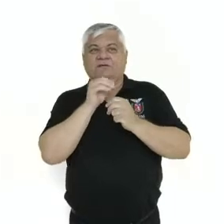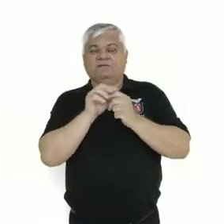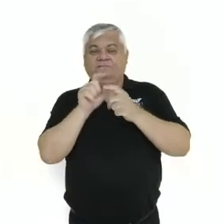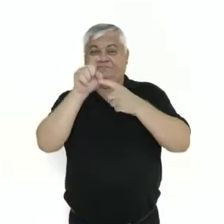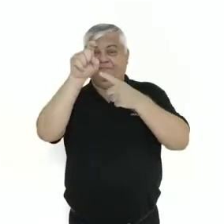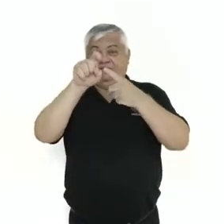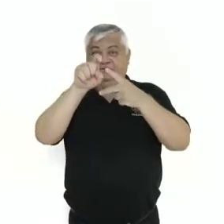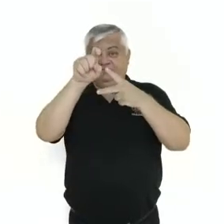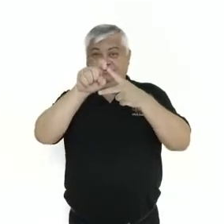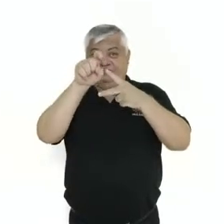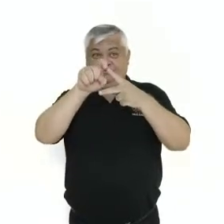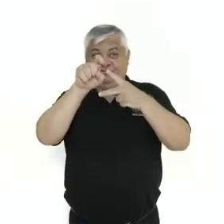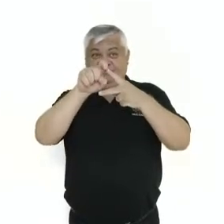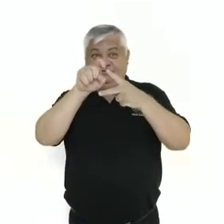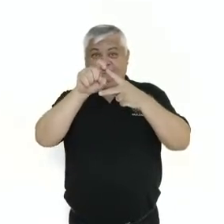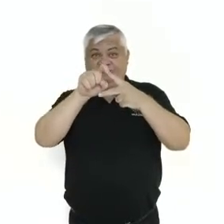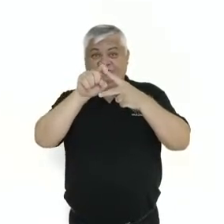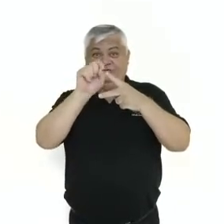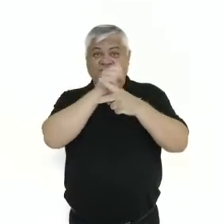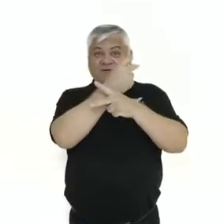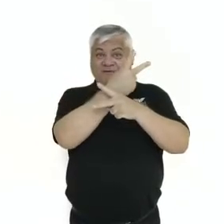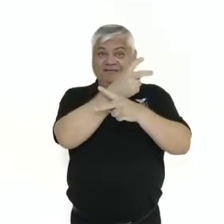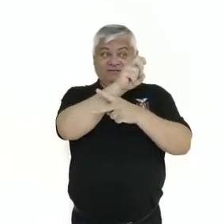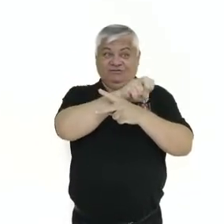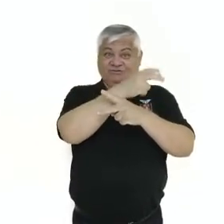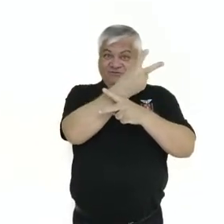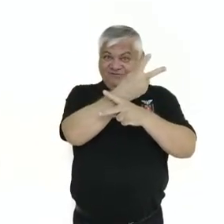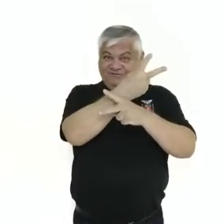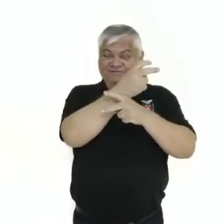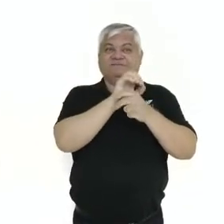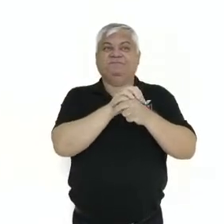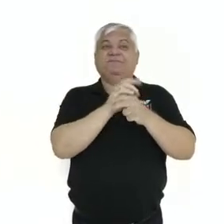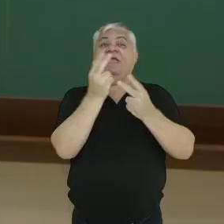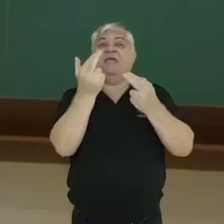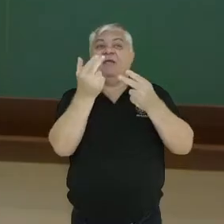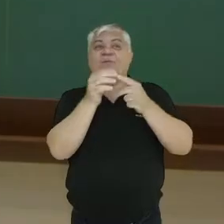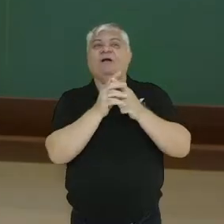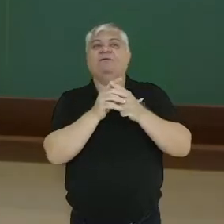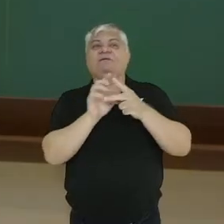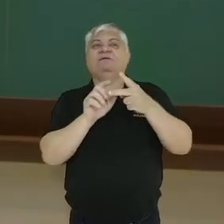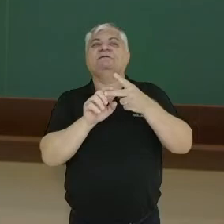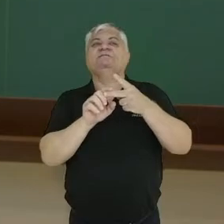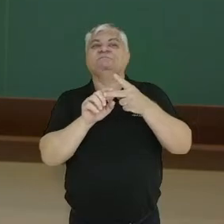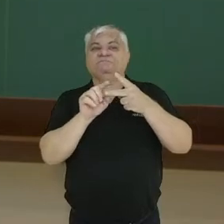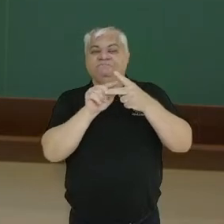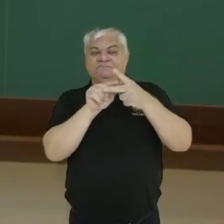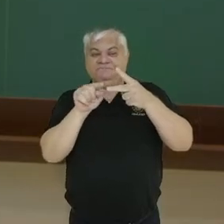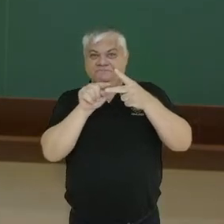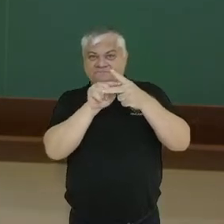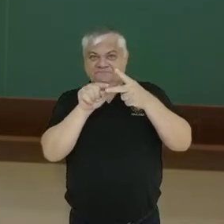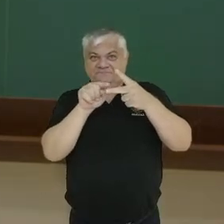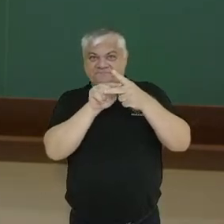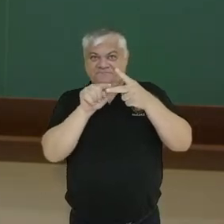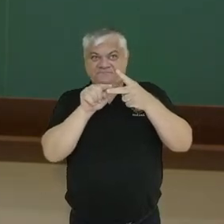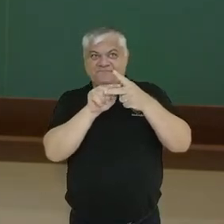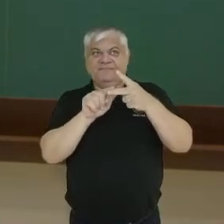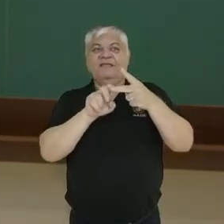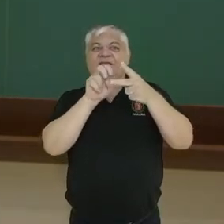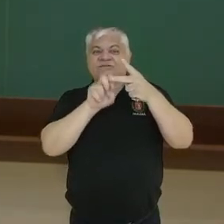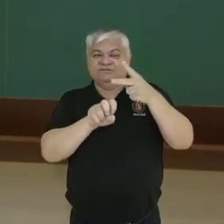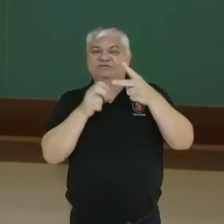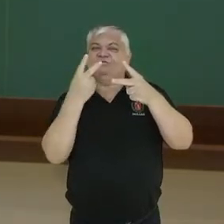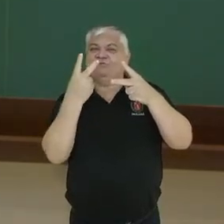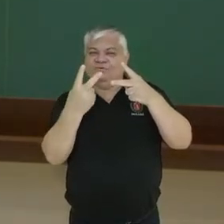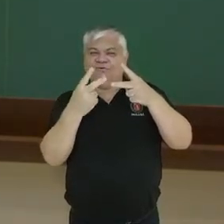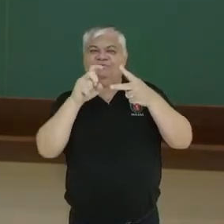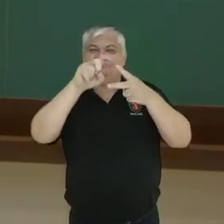que é a hipotenusa, x ao quadrado, que é a medida do lado, igual 1 cateto ao quadrado, x sobre 2 ao quadrado, mais